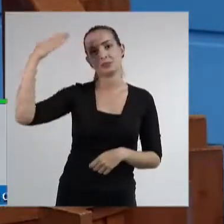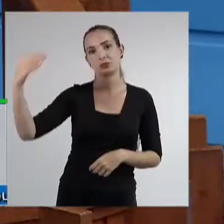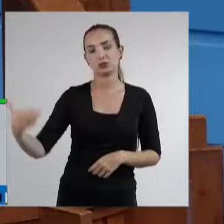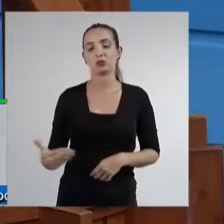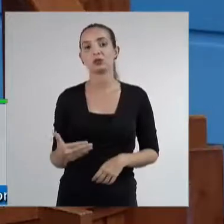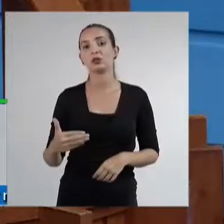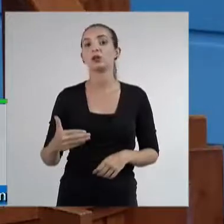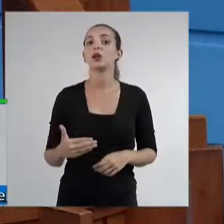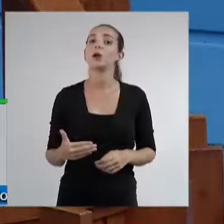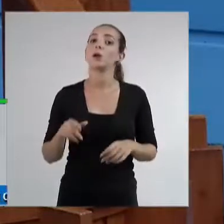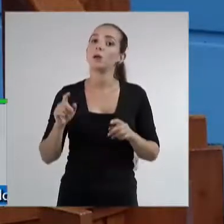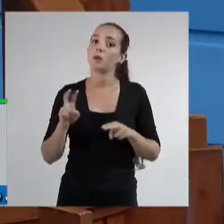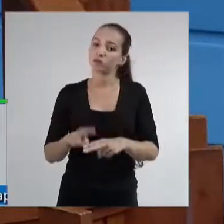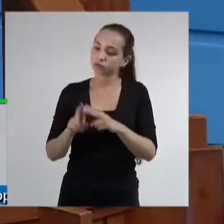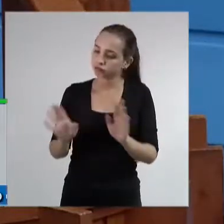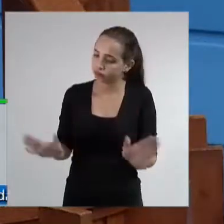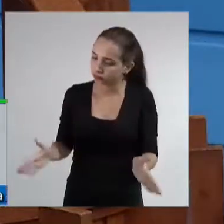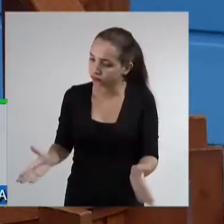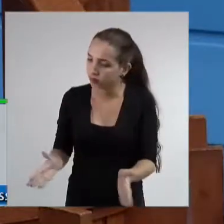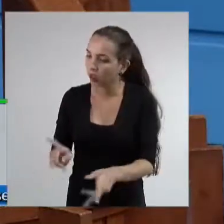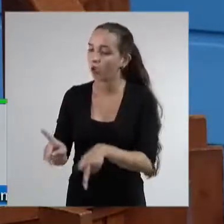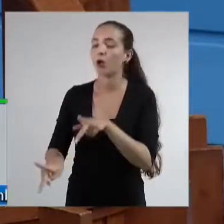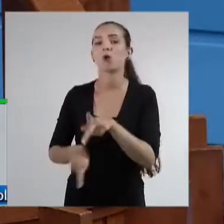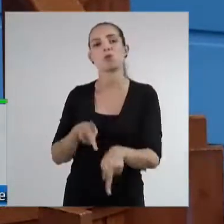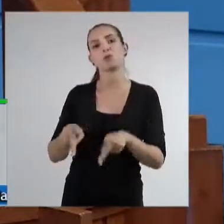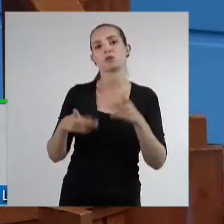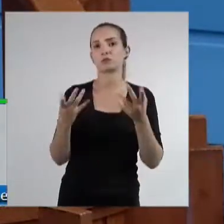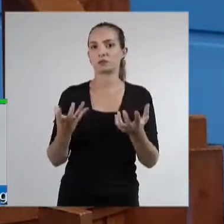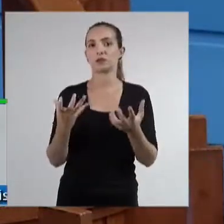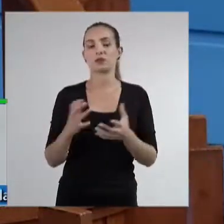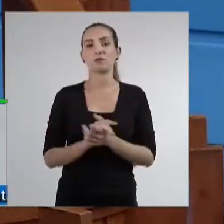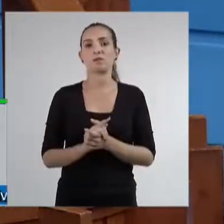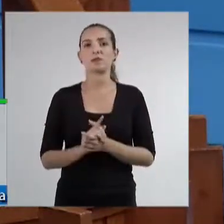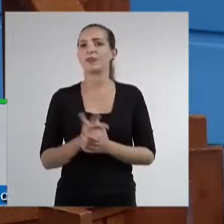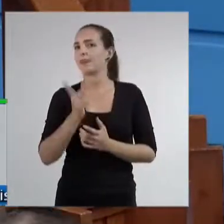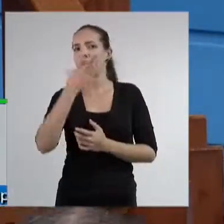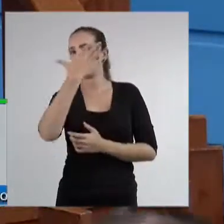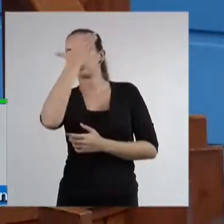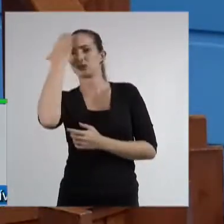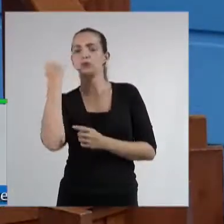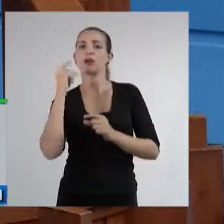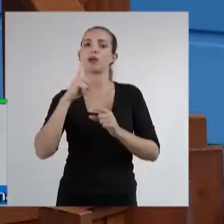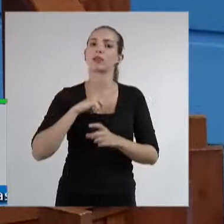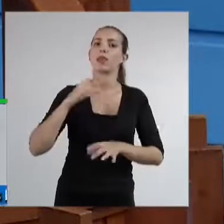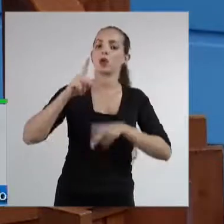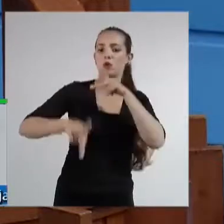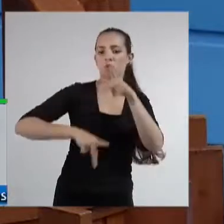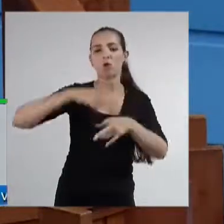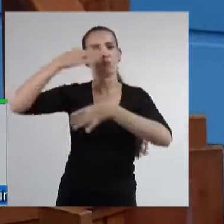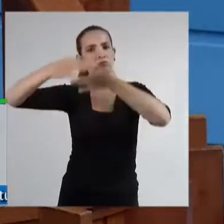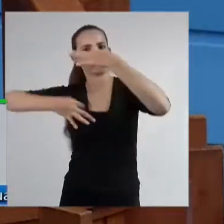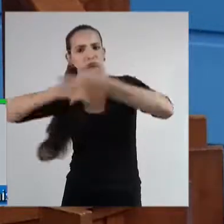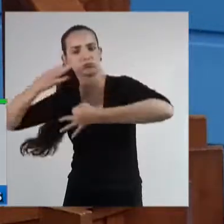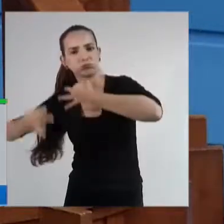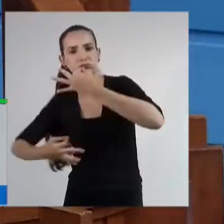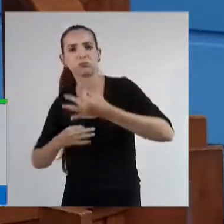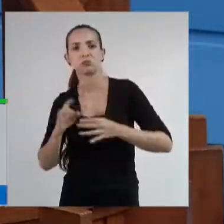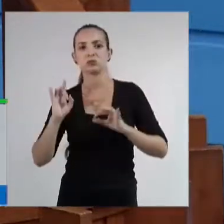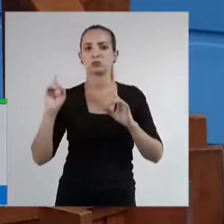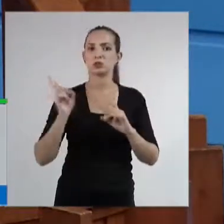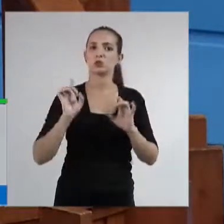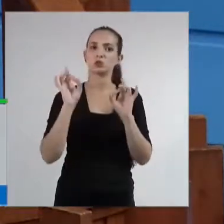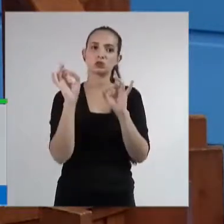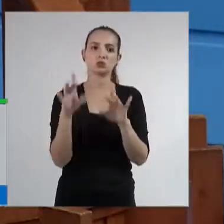que a população quer. Não esquecer das manifestações, não só as vozes das ruas, como